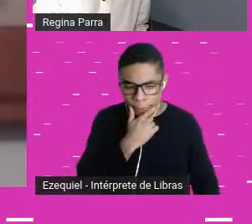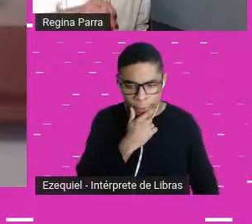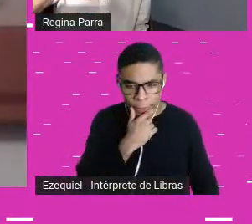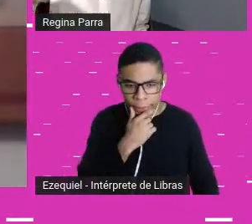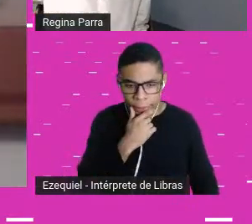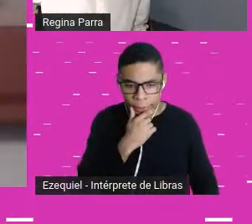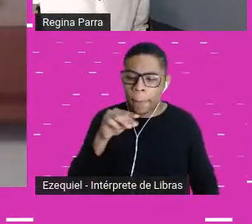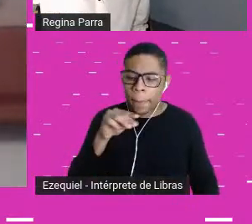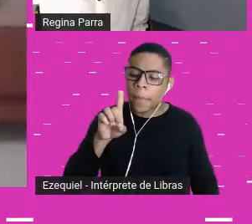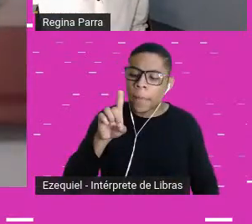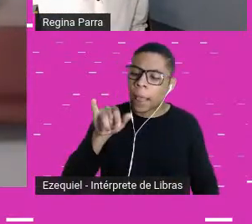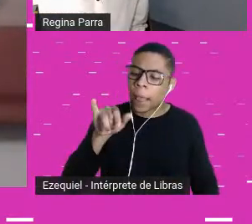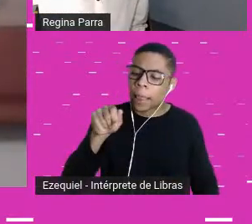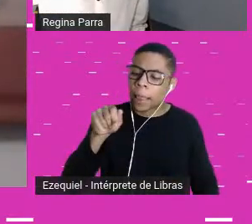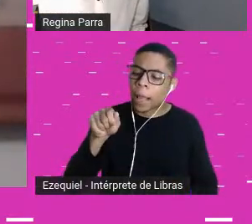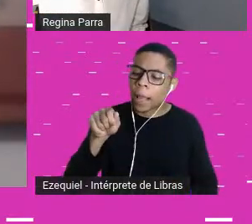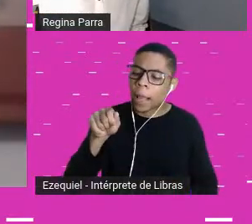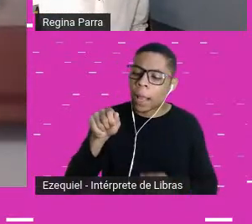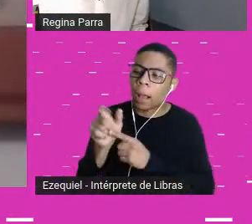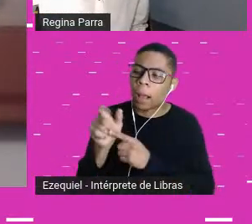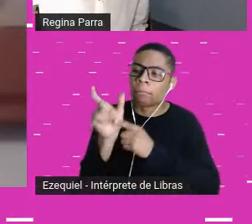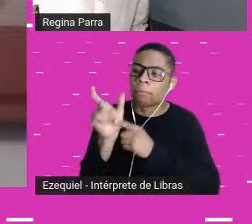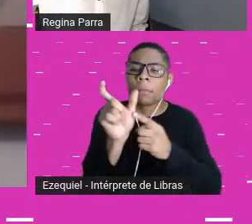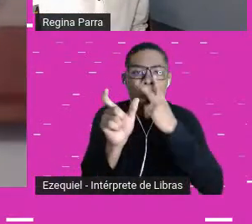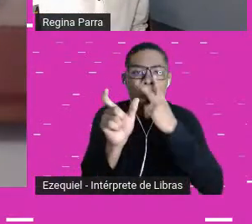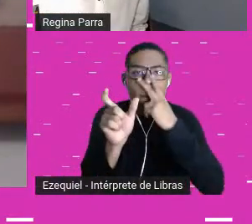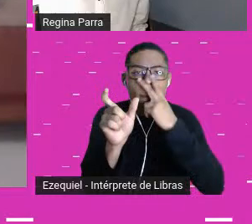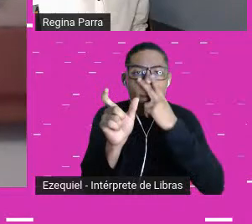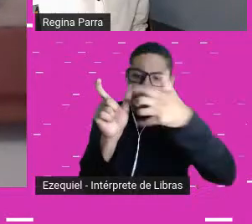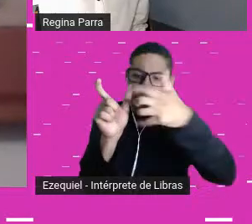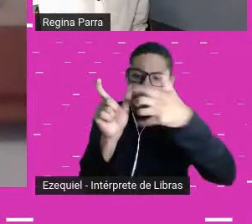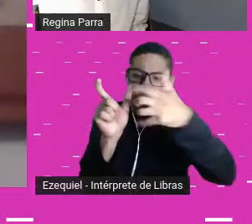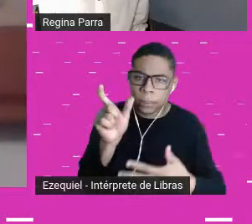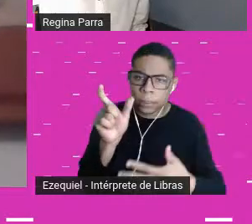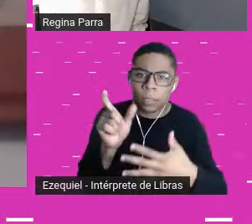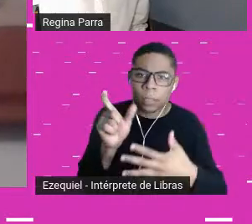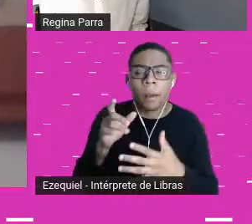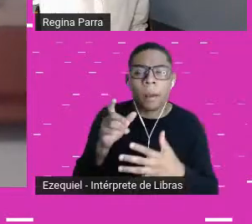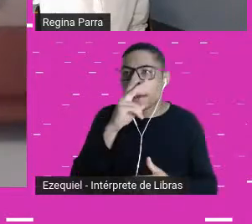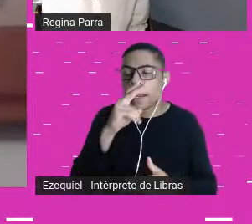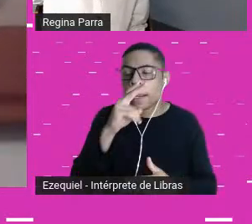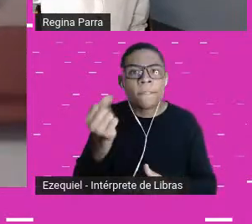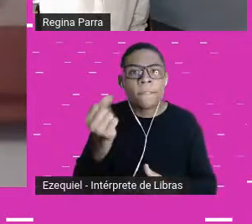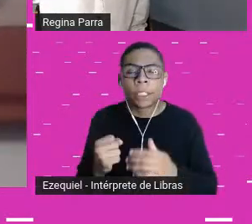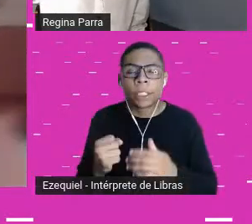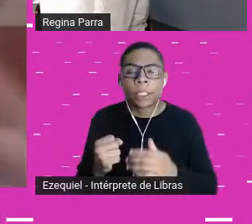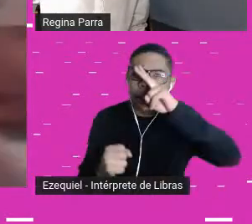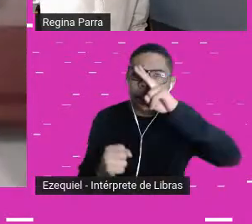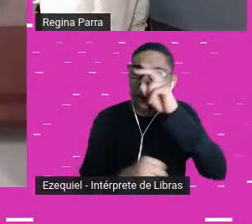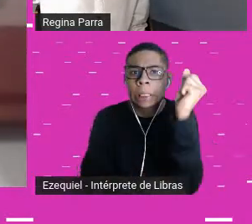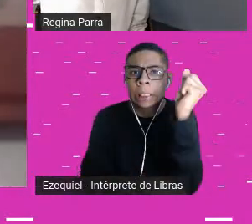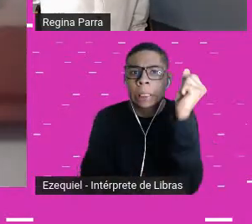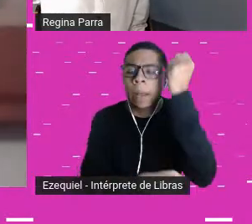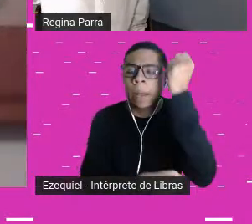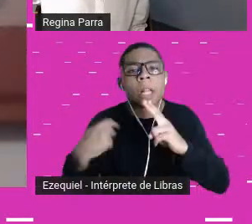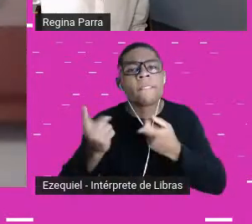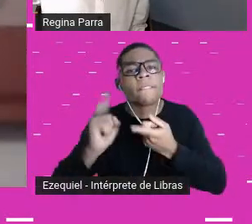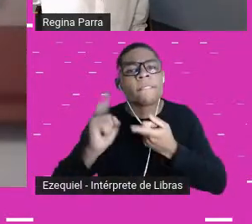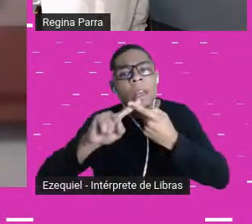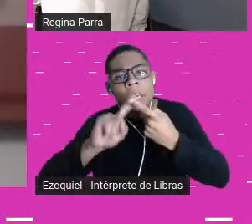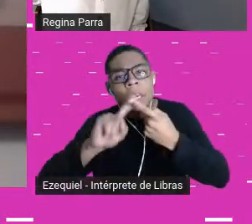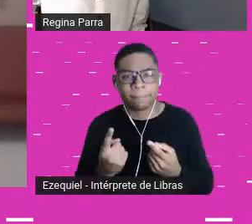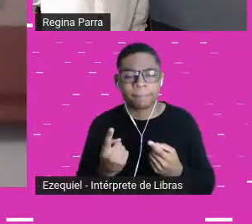essa Gaia furiosa, se vingando ali, né, se